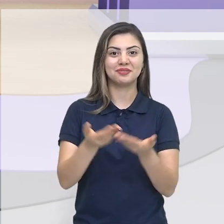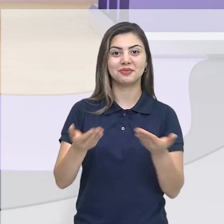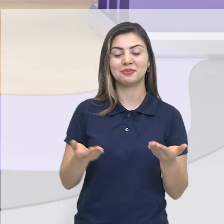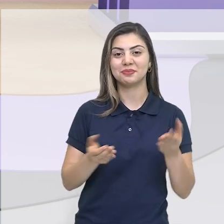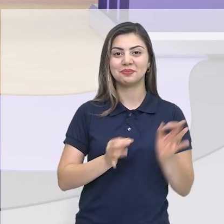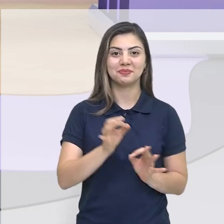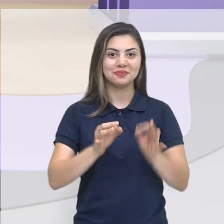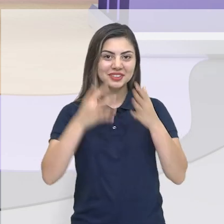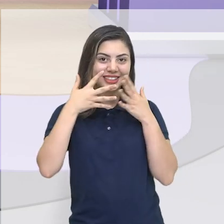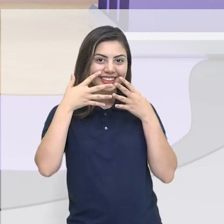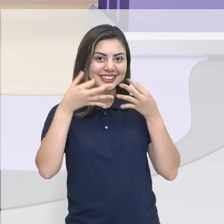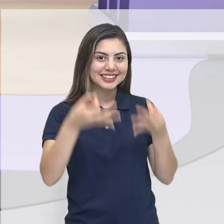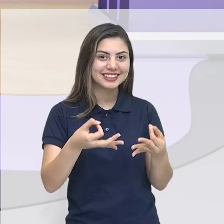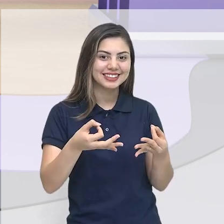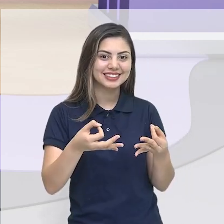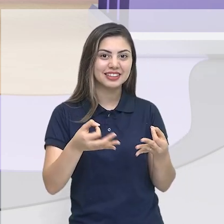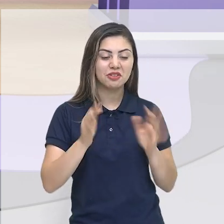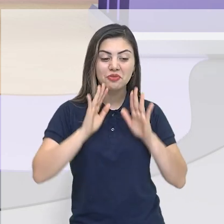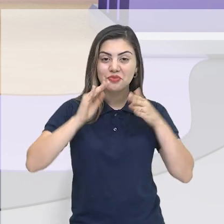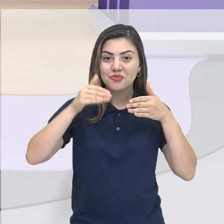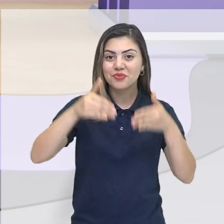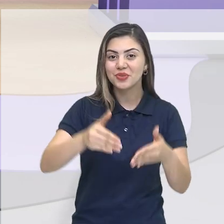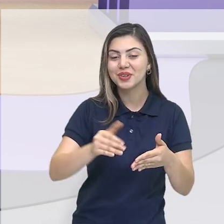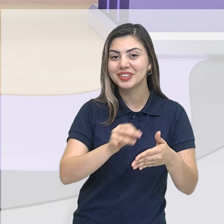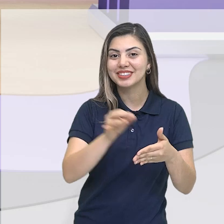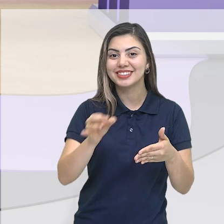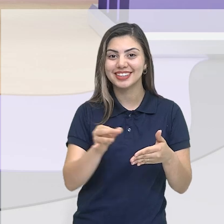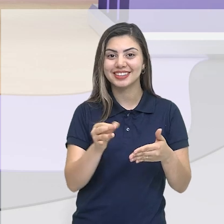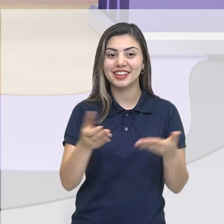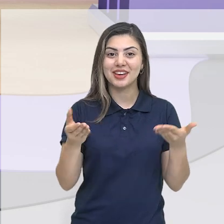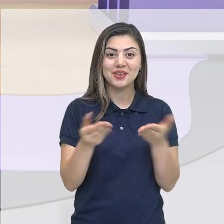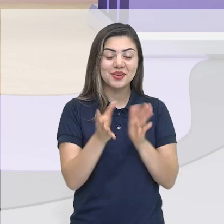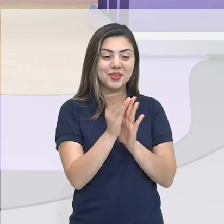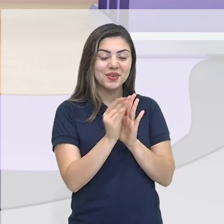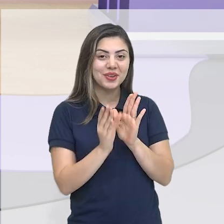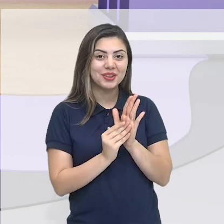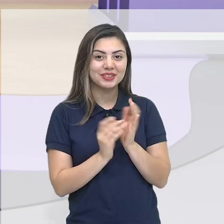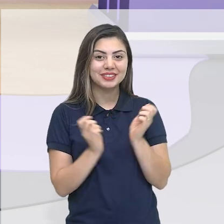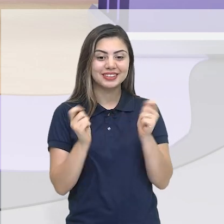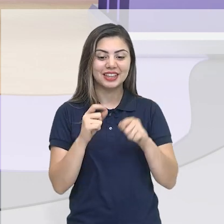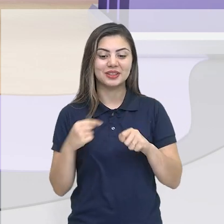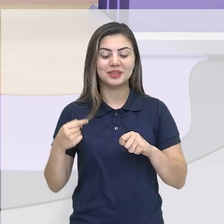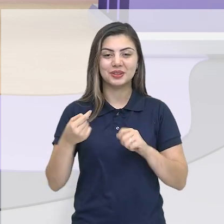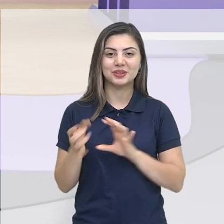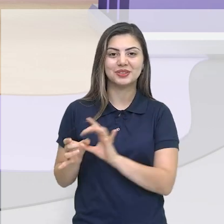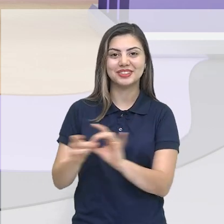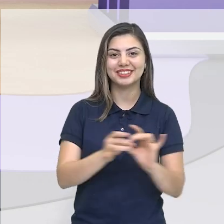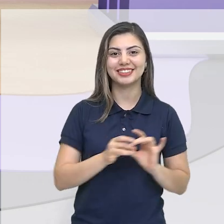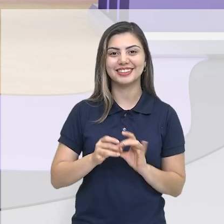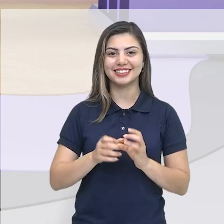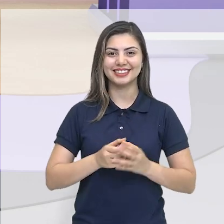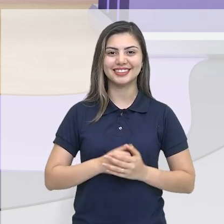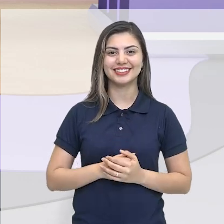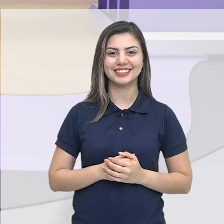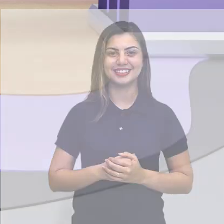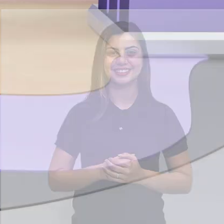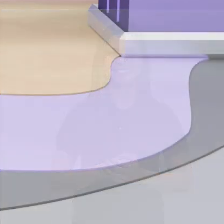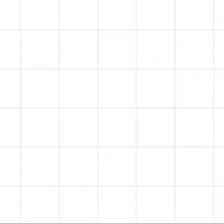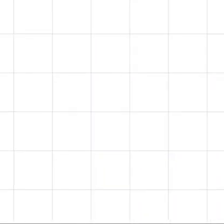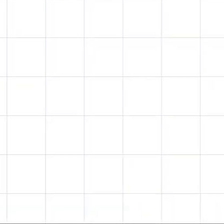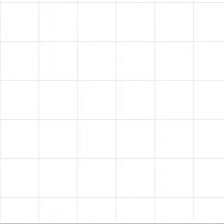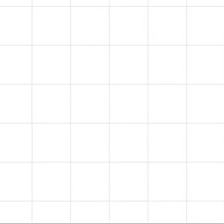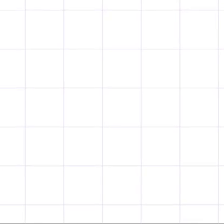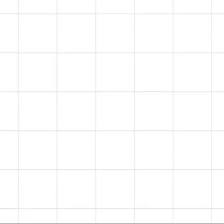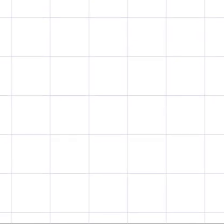nunca, atenção, foco para podermos somarmos juntos nesta aula de hoje.